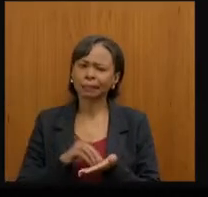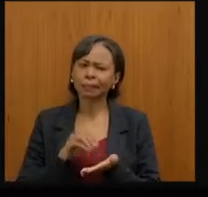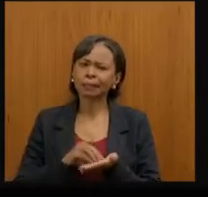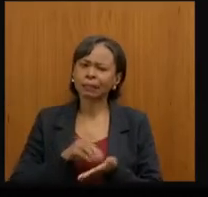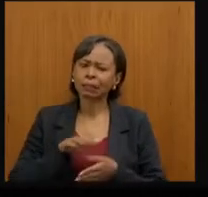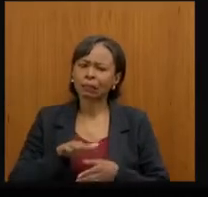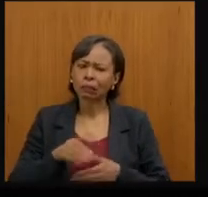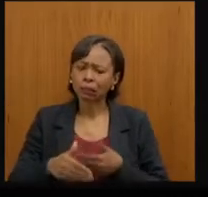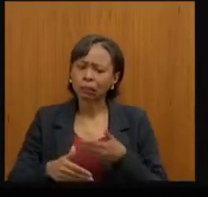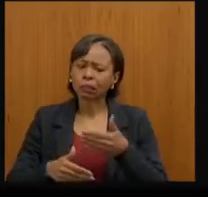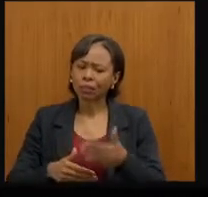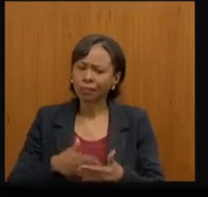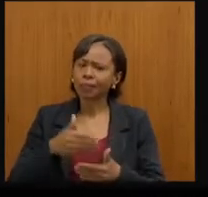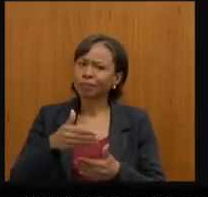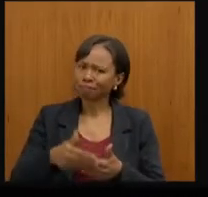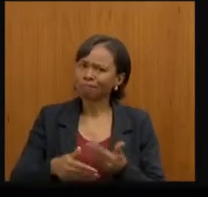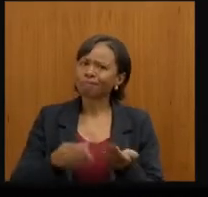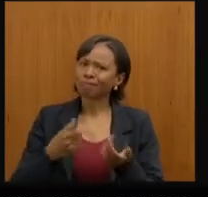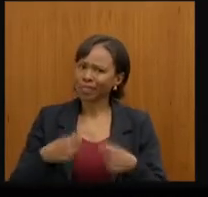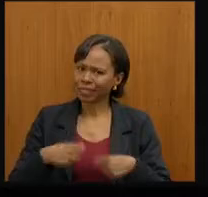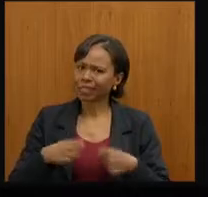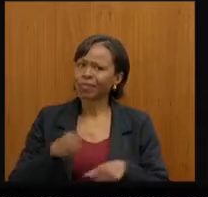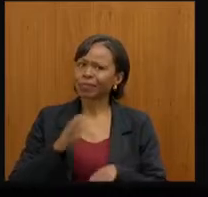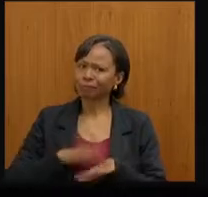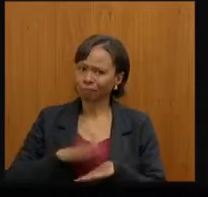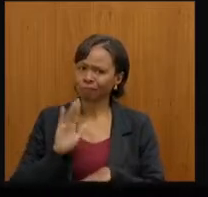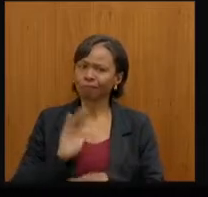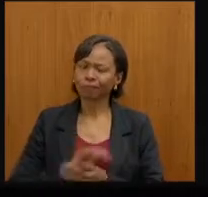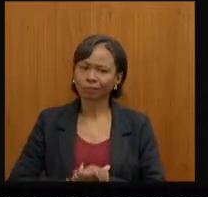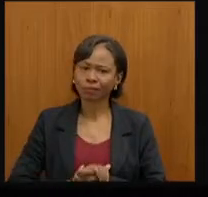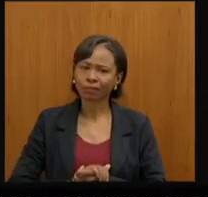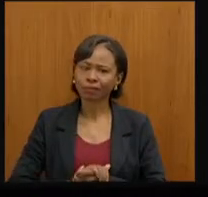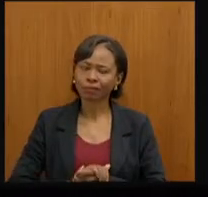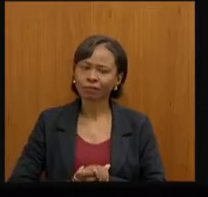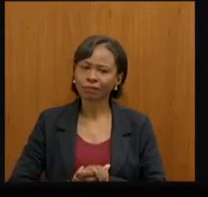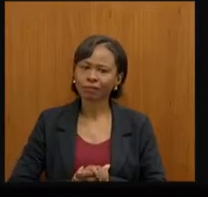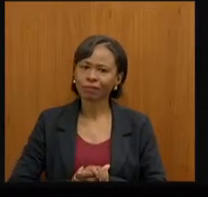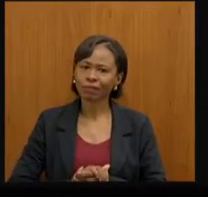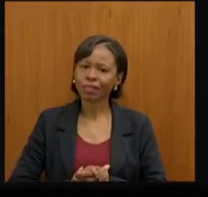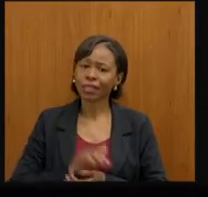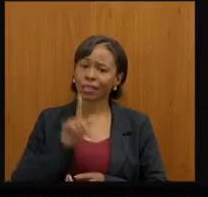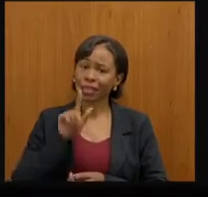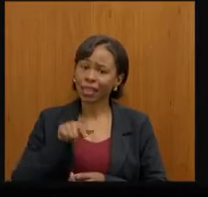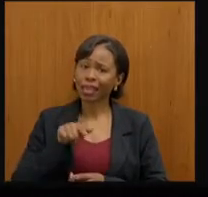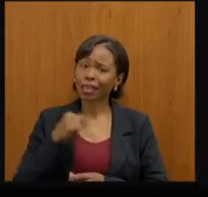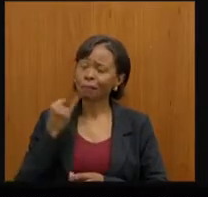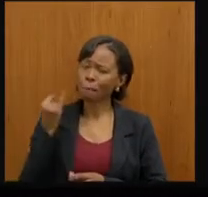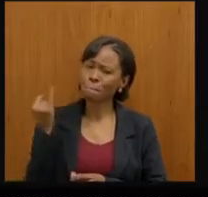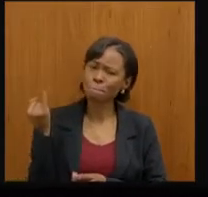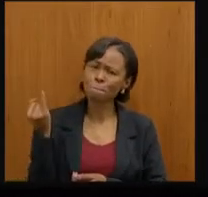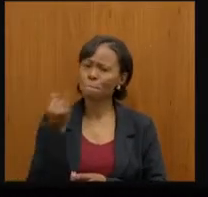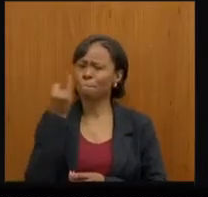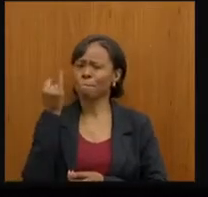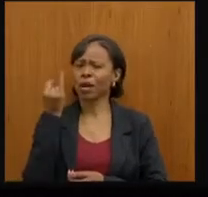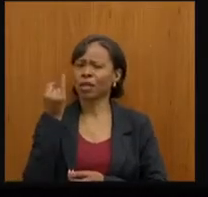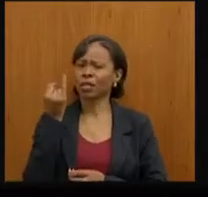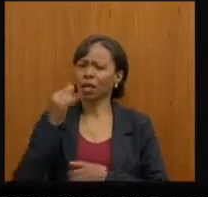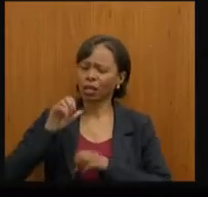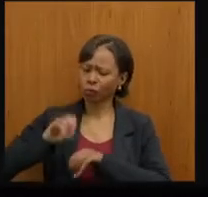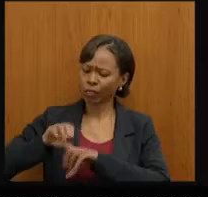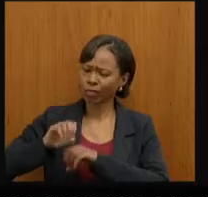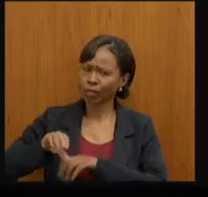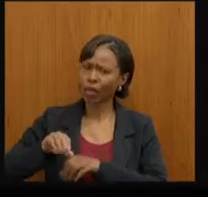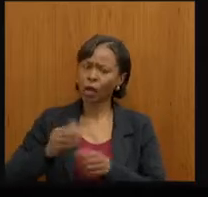caminhar e acho que uma pilar forte é a educação é o jovem